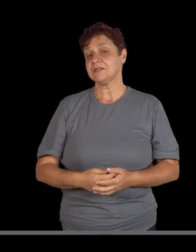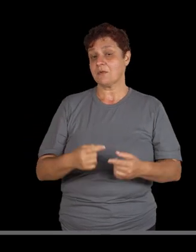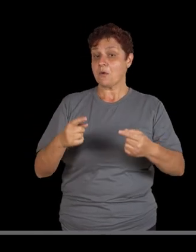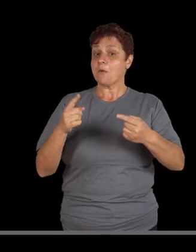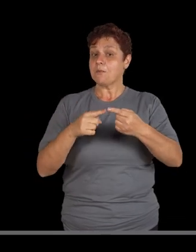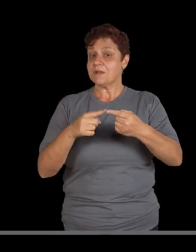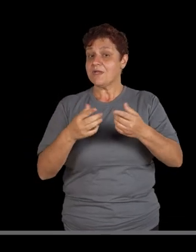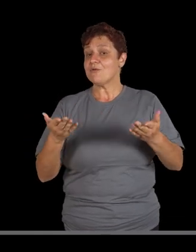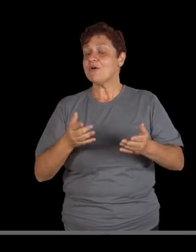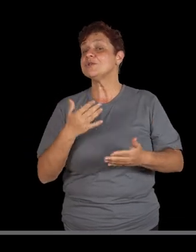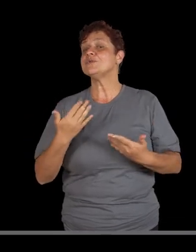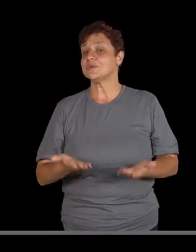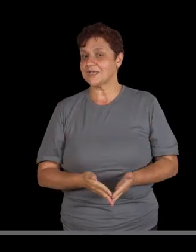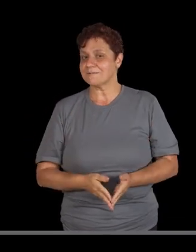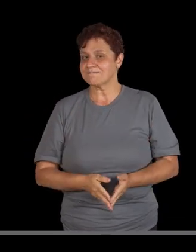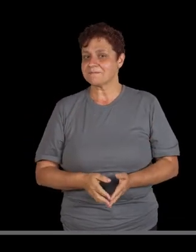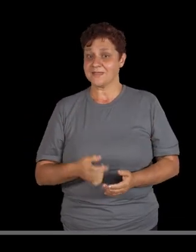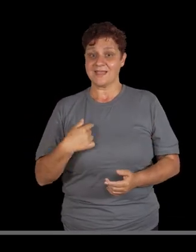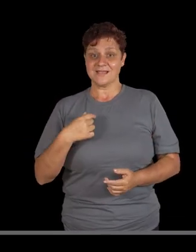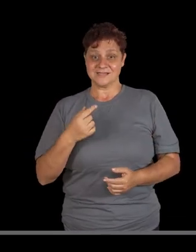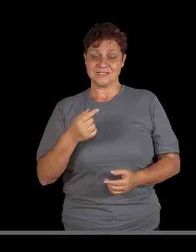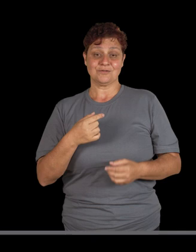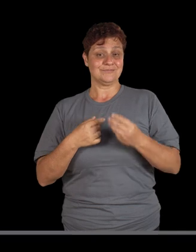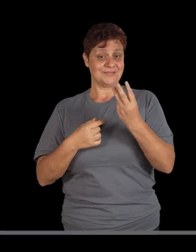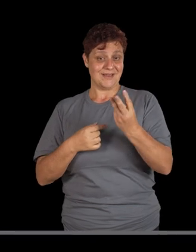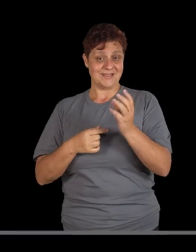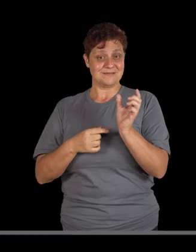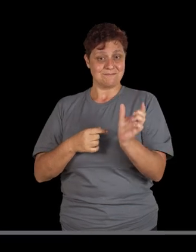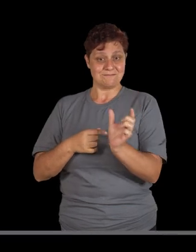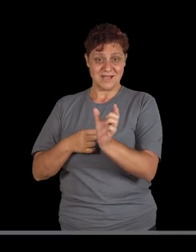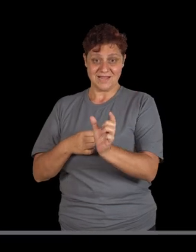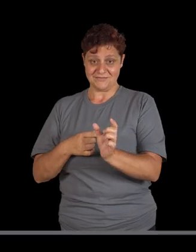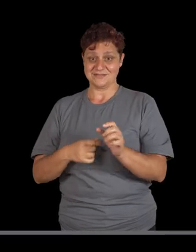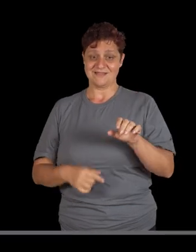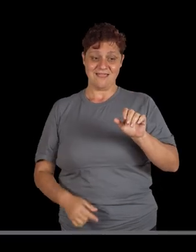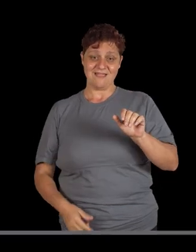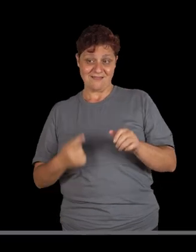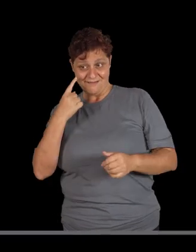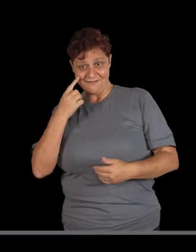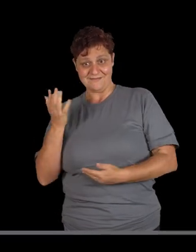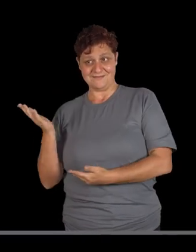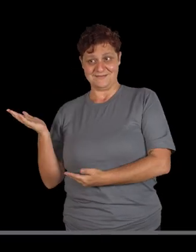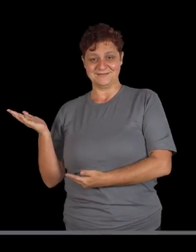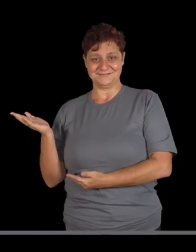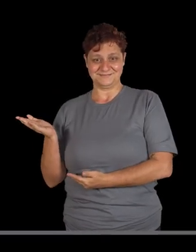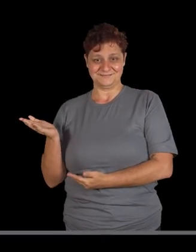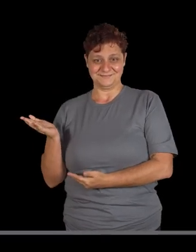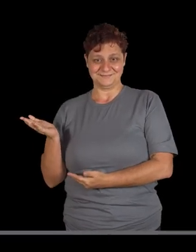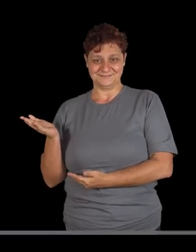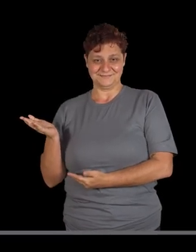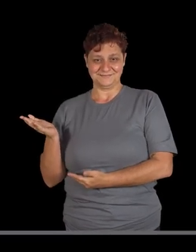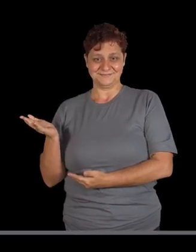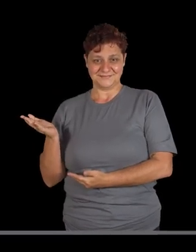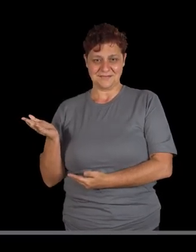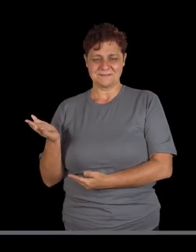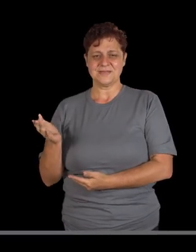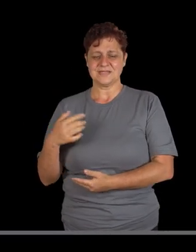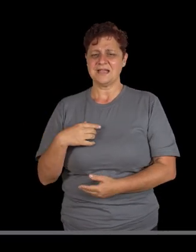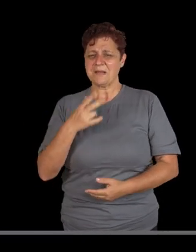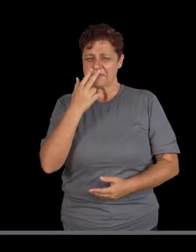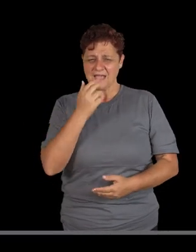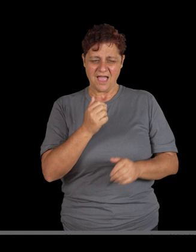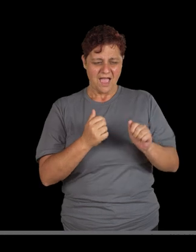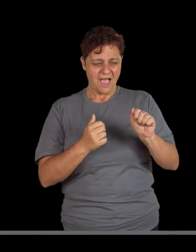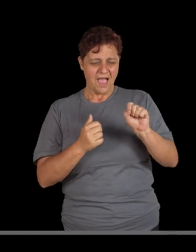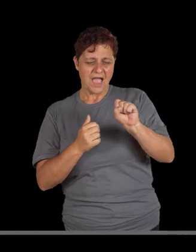primeiro de hoje vai ser a palavrinha, na verdade, as três palavrinhas, as long as, as long as. Esse som